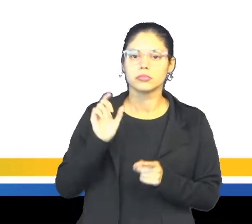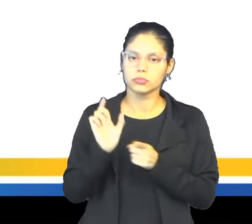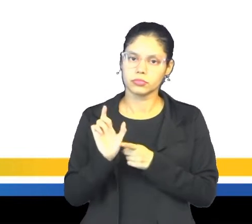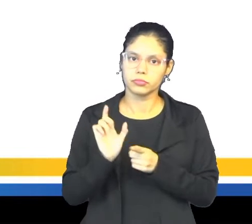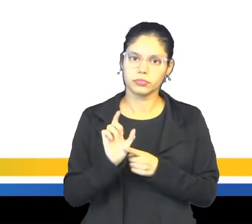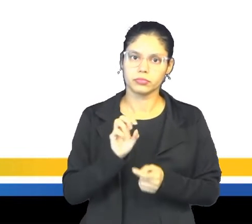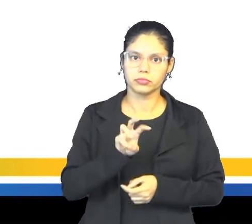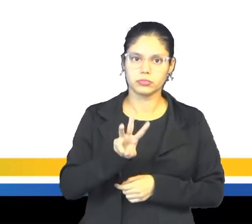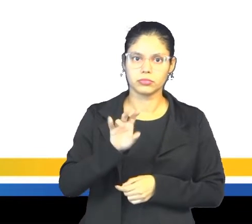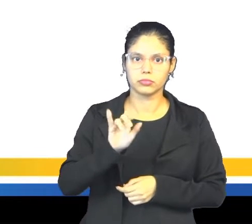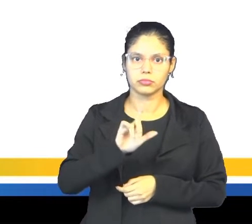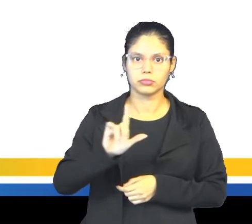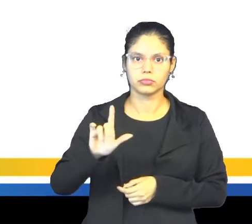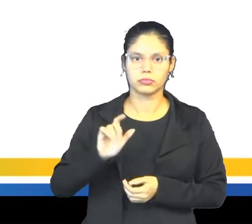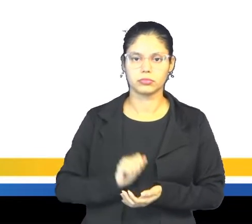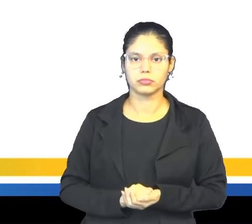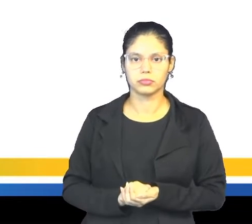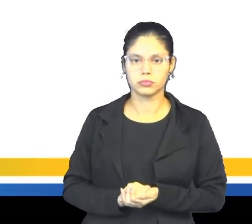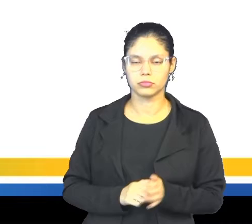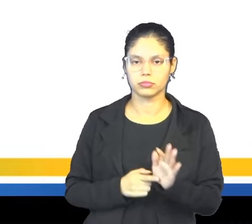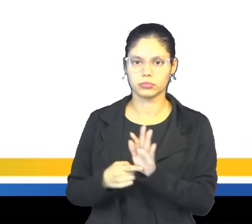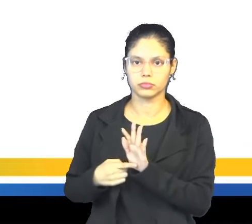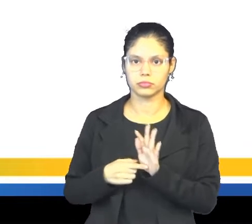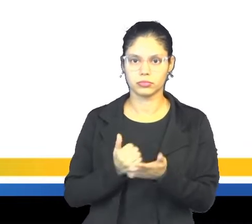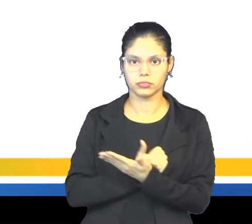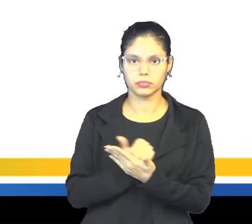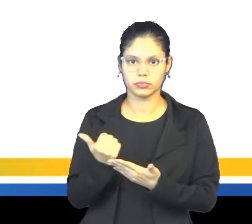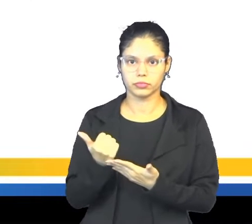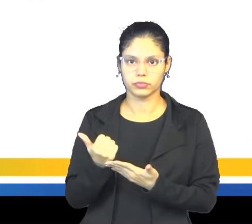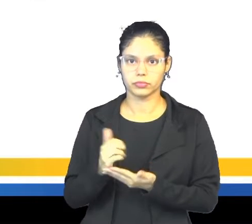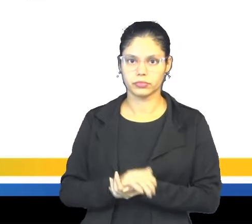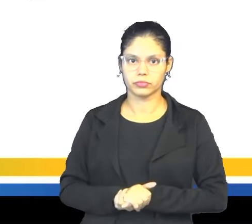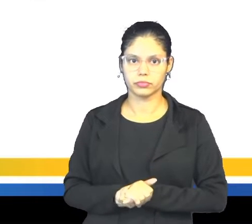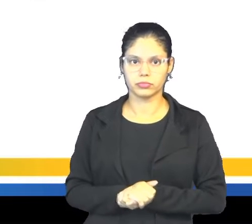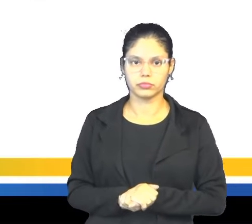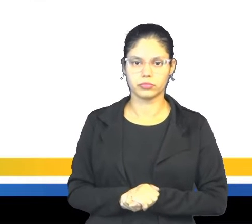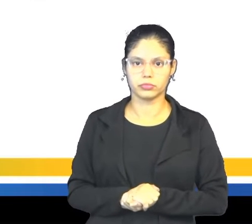palavra will para indicar essa ação.